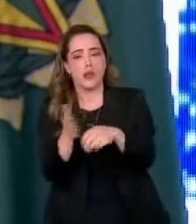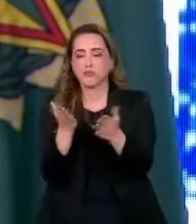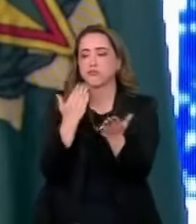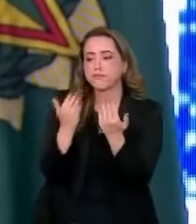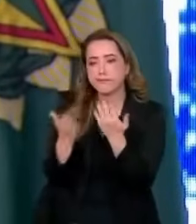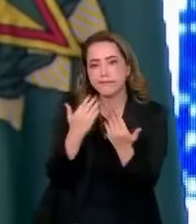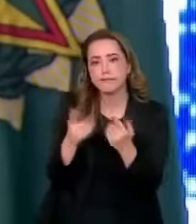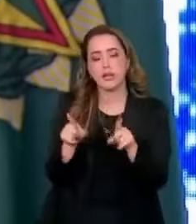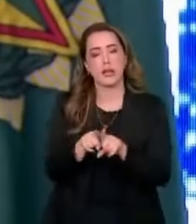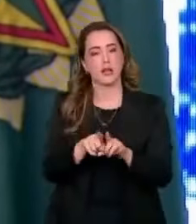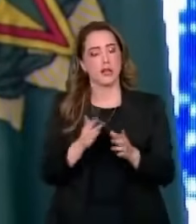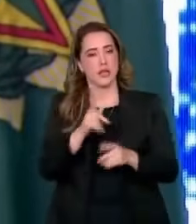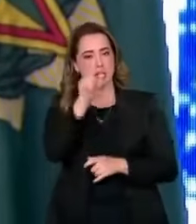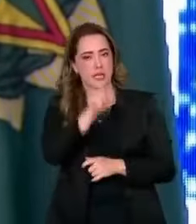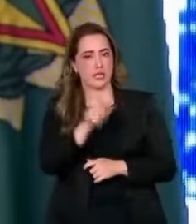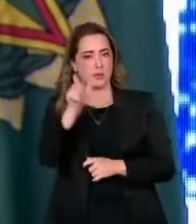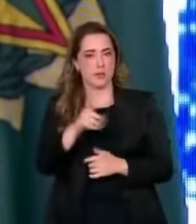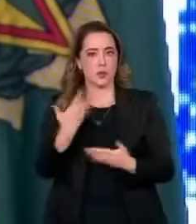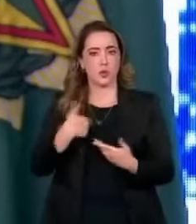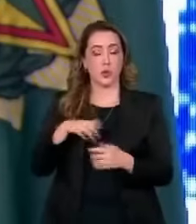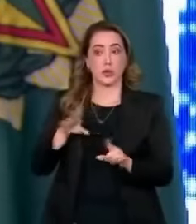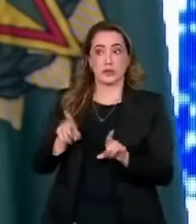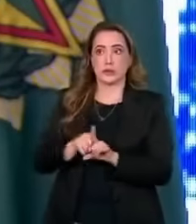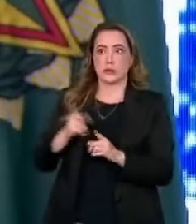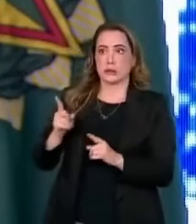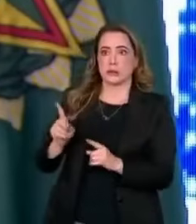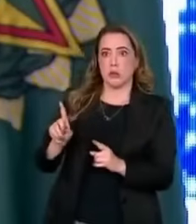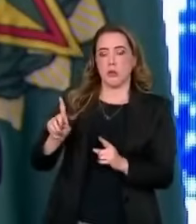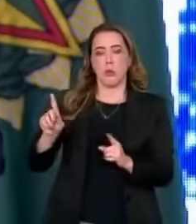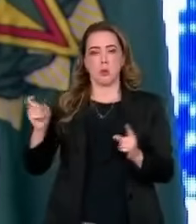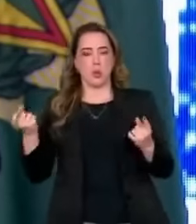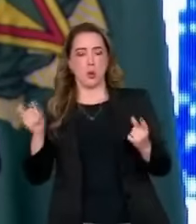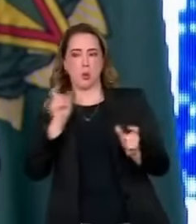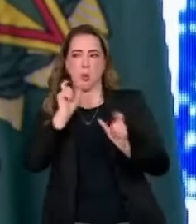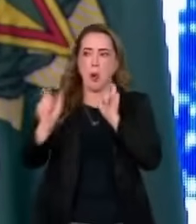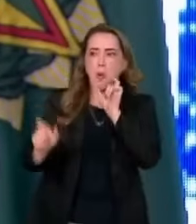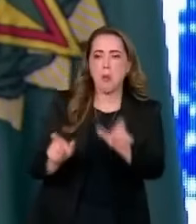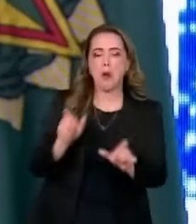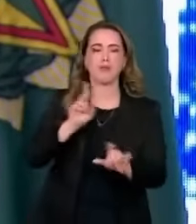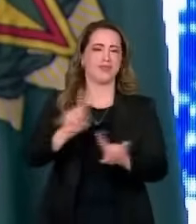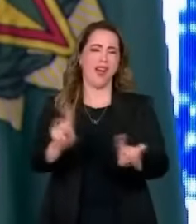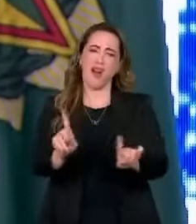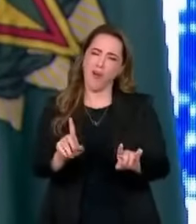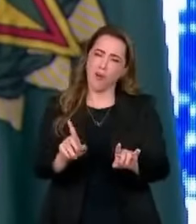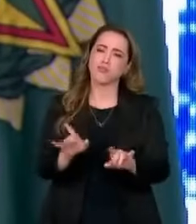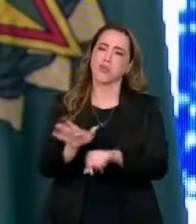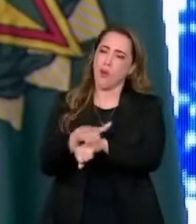que as pessoas não se ofendam. Sabe, é esse país que eu sonho em criar.